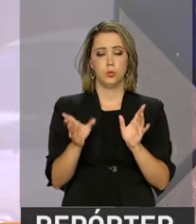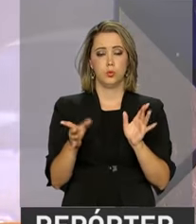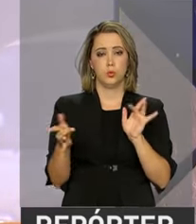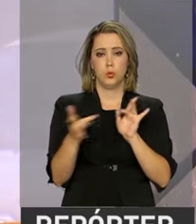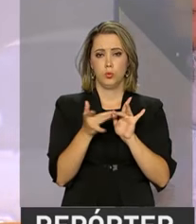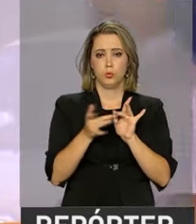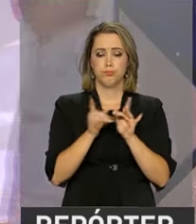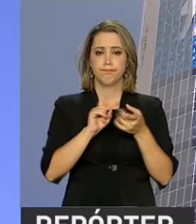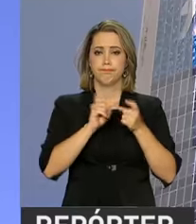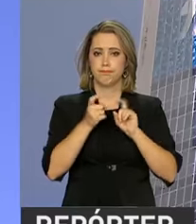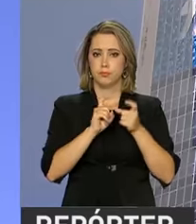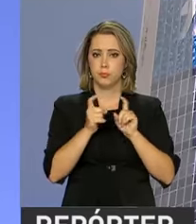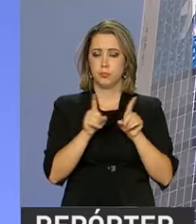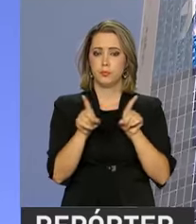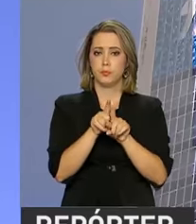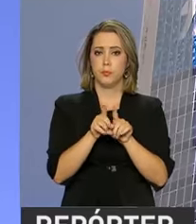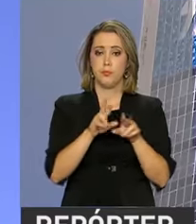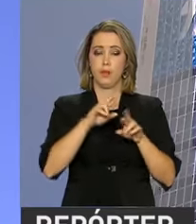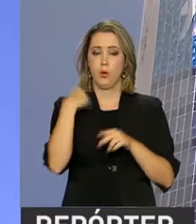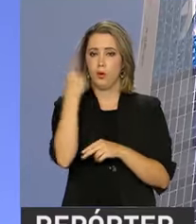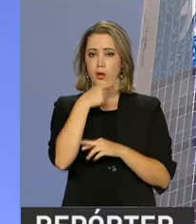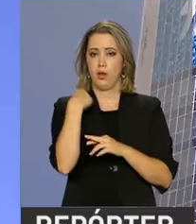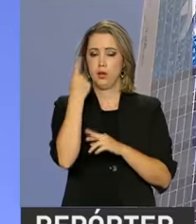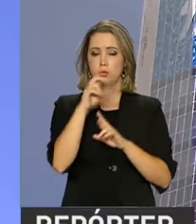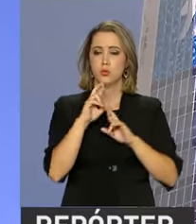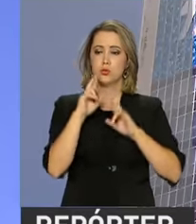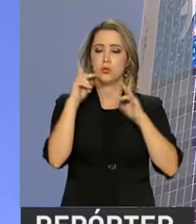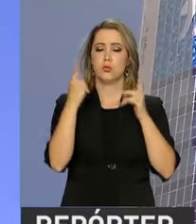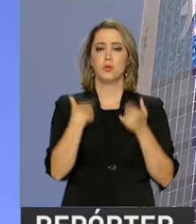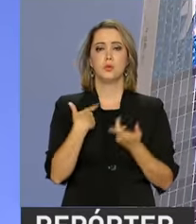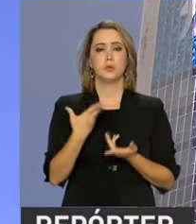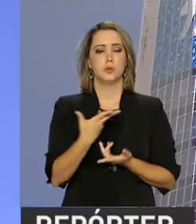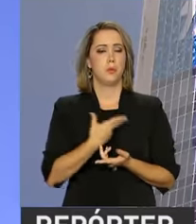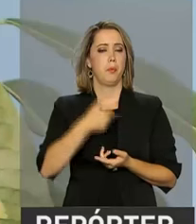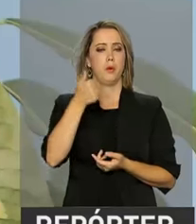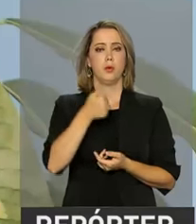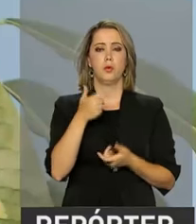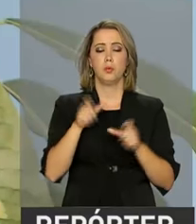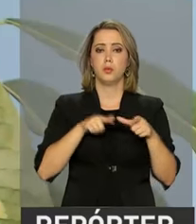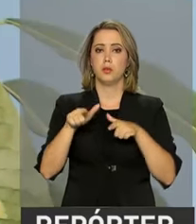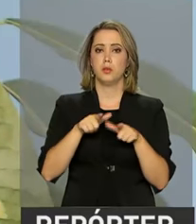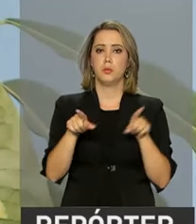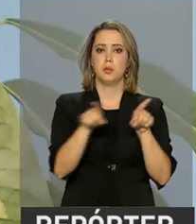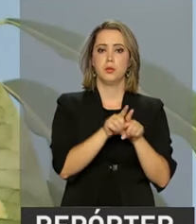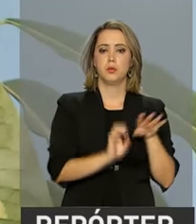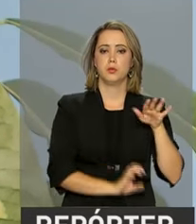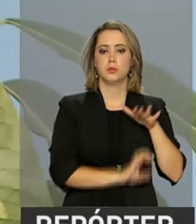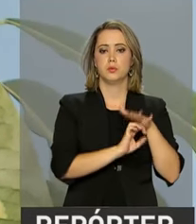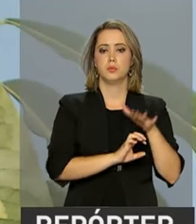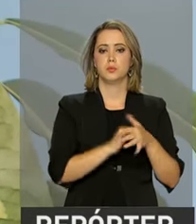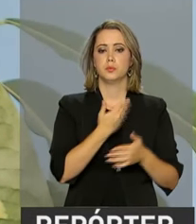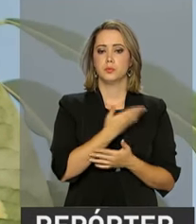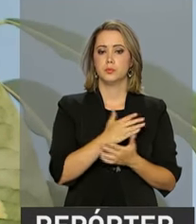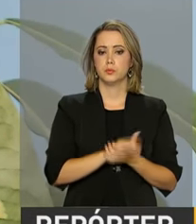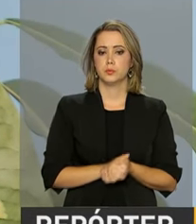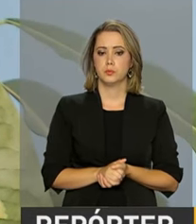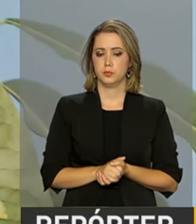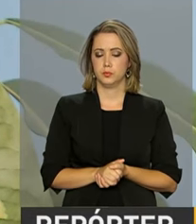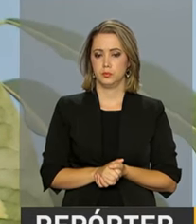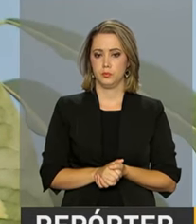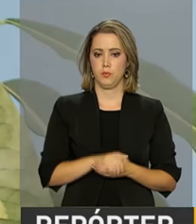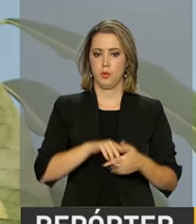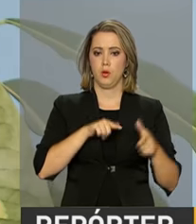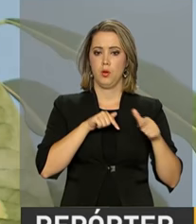desde 2006. Com a medida, ganha o trabalhador e também a empresa. Como é um horário que facilita o